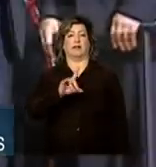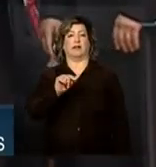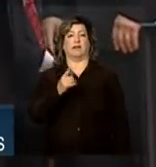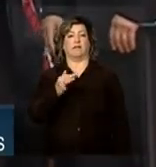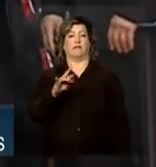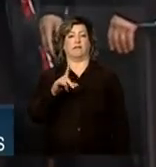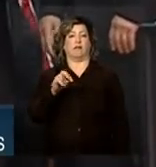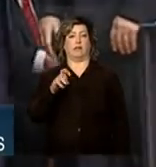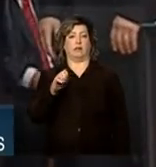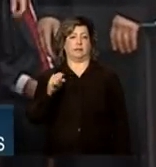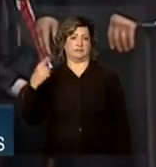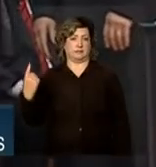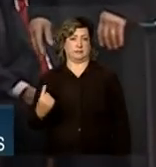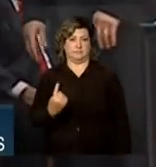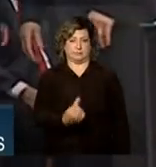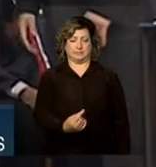Carboneira,